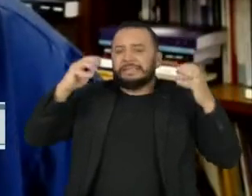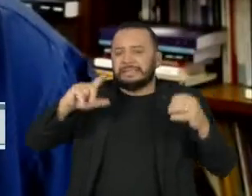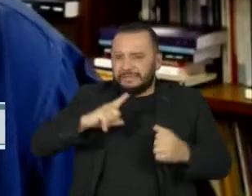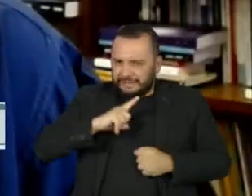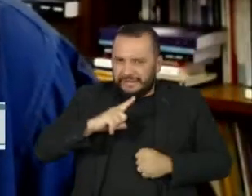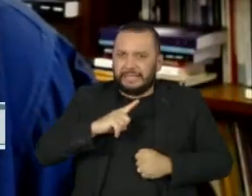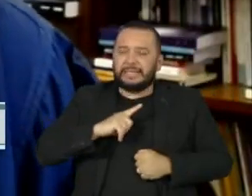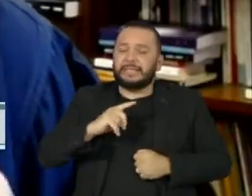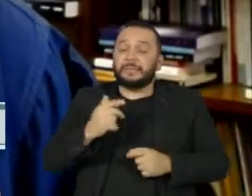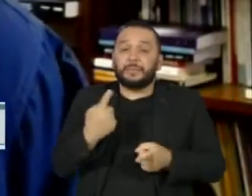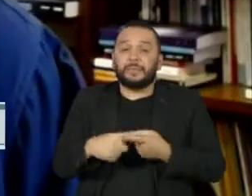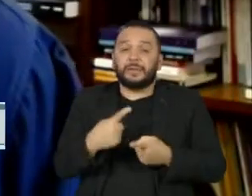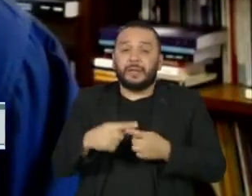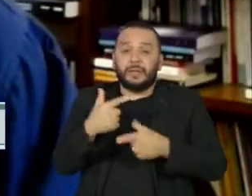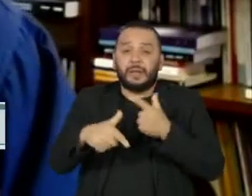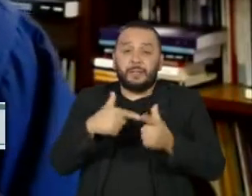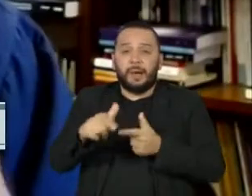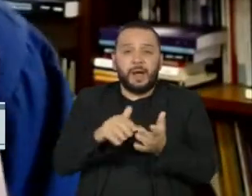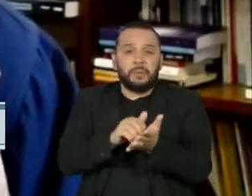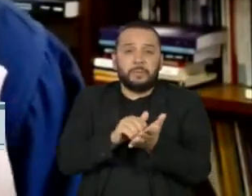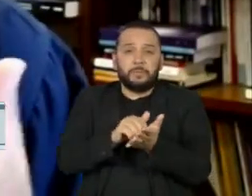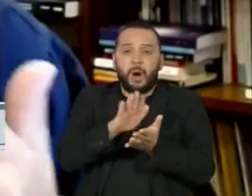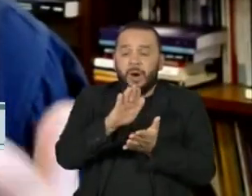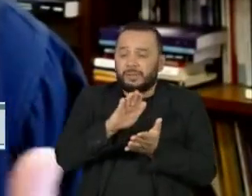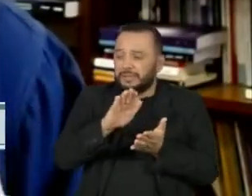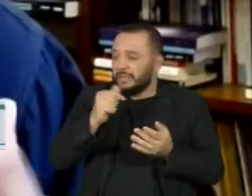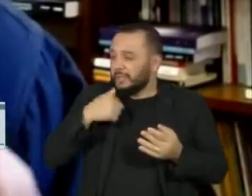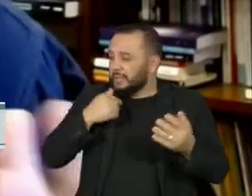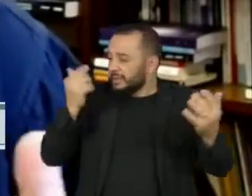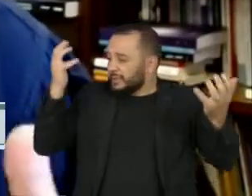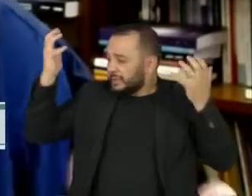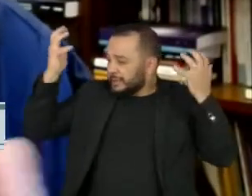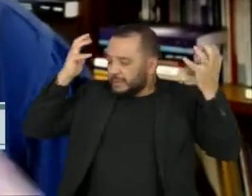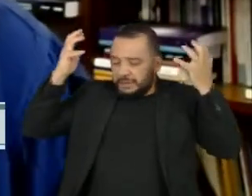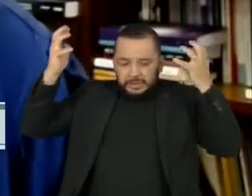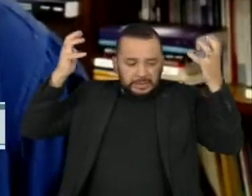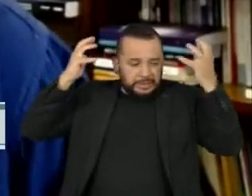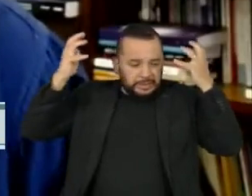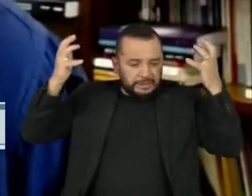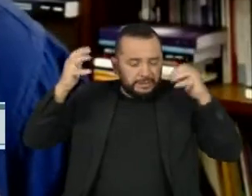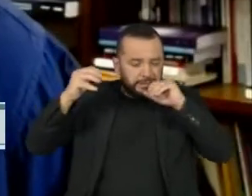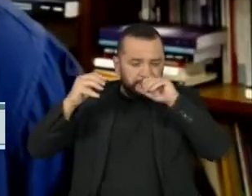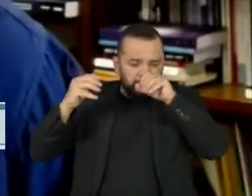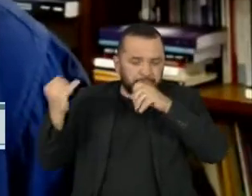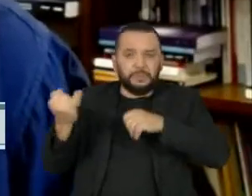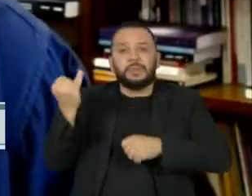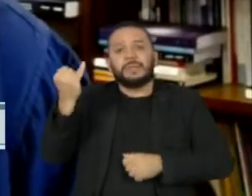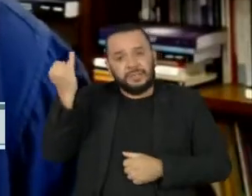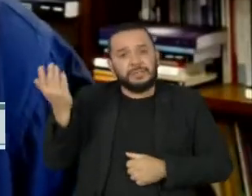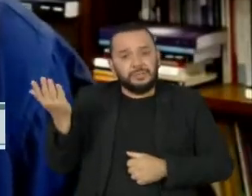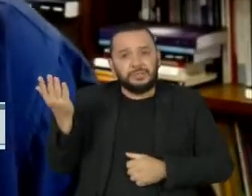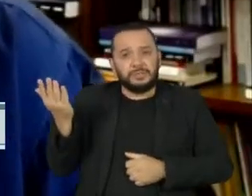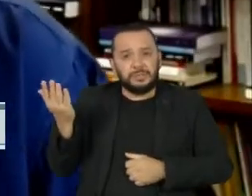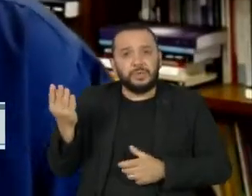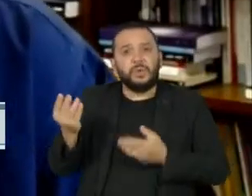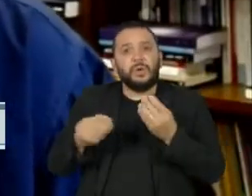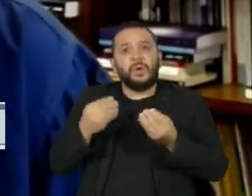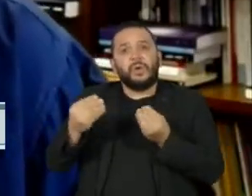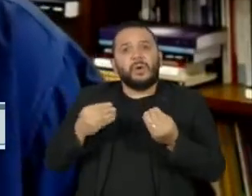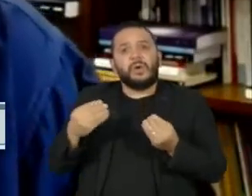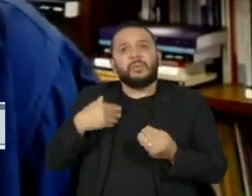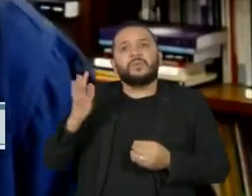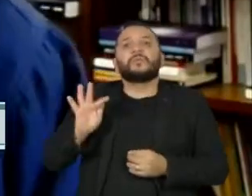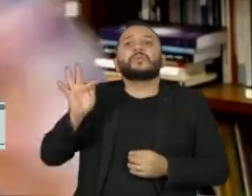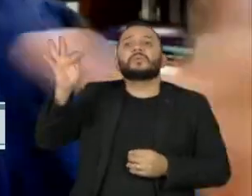justamente, a gente perde laços que orientam algo muito importante, né, na saúde mental, que é a perspectivação